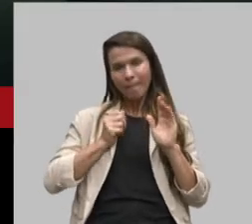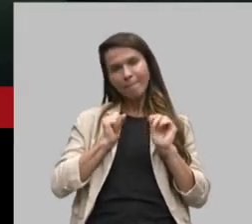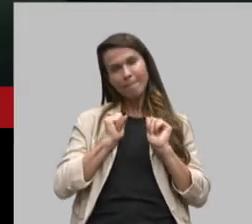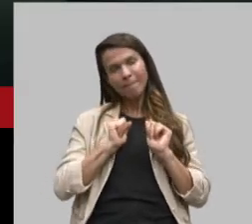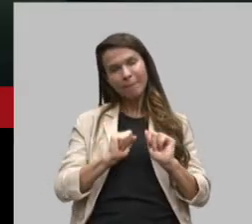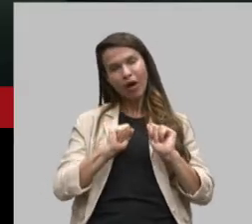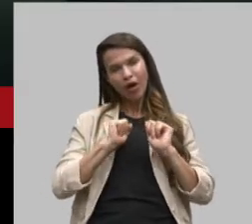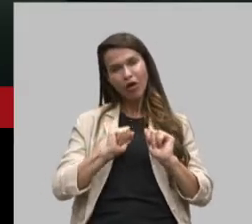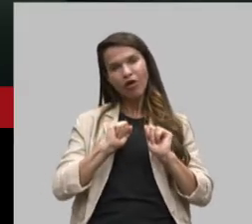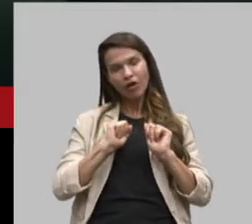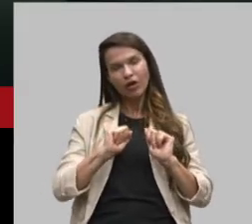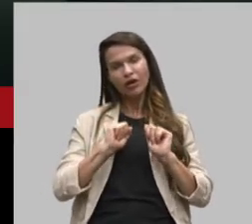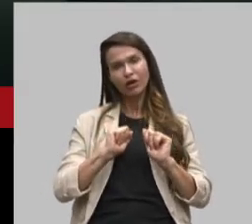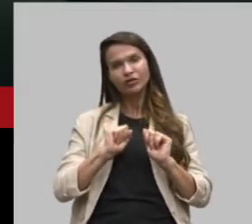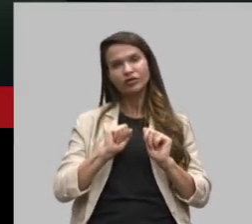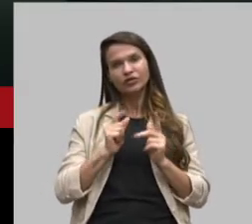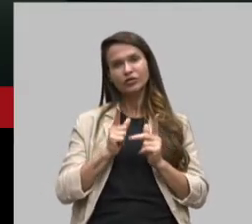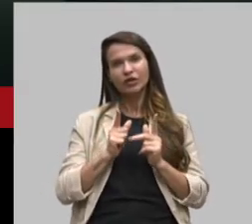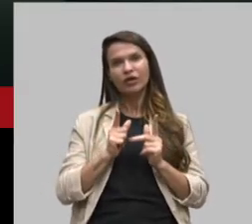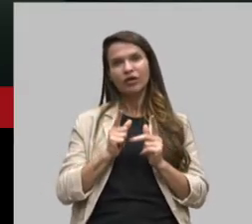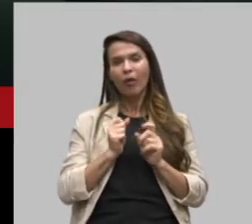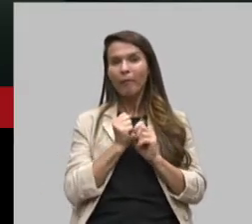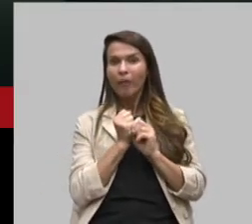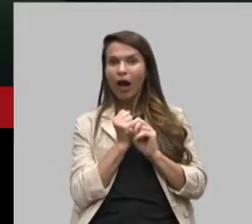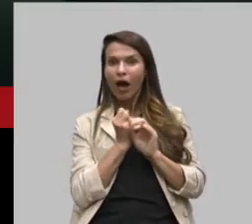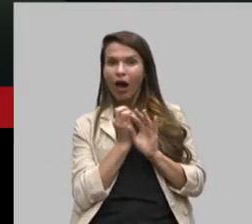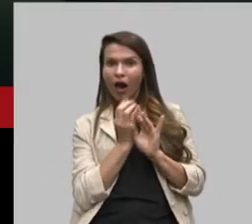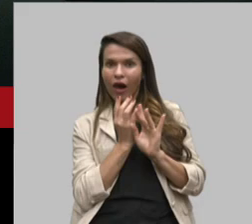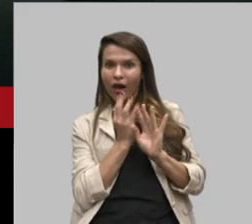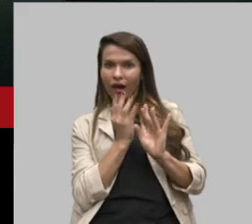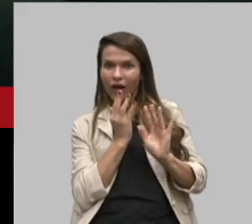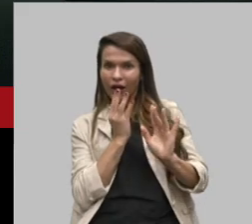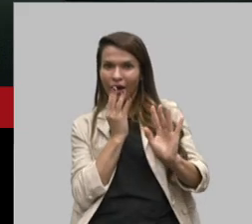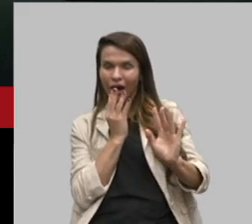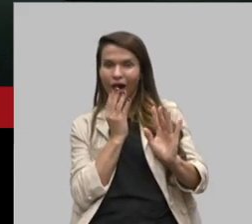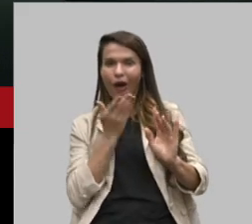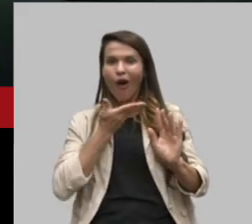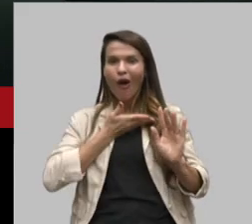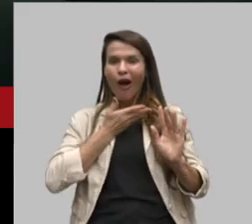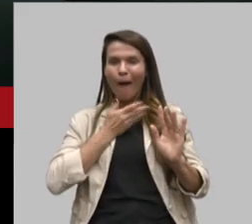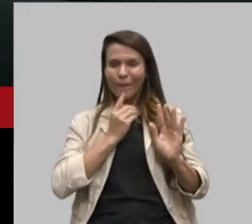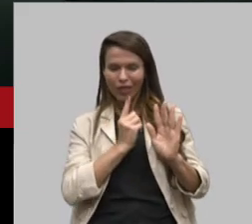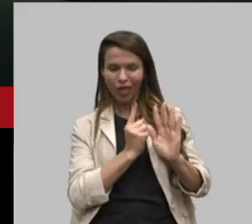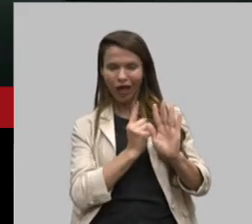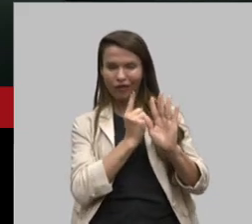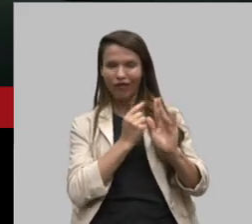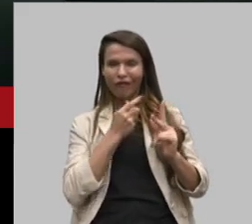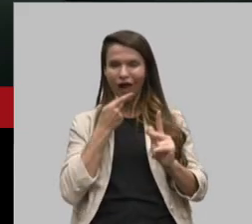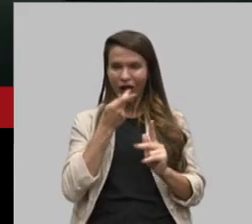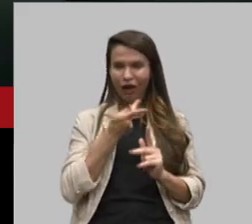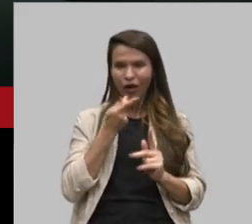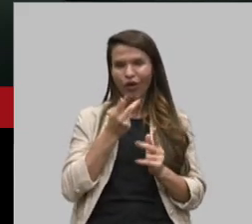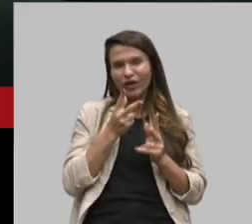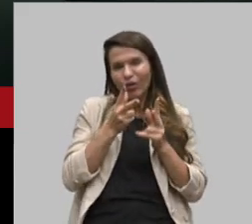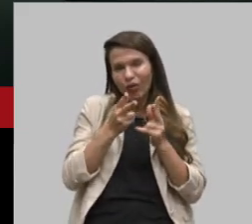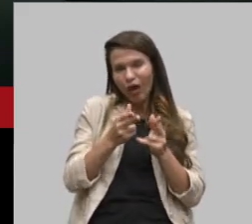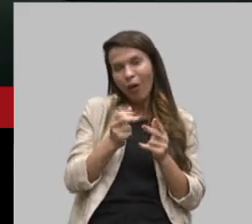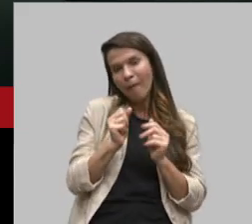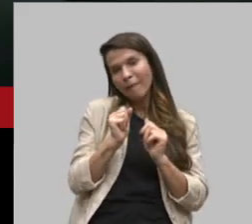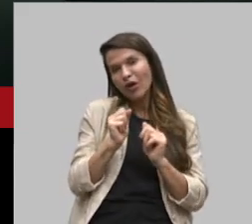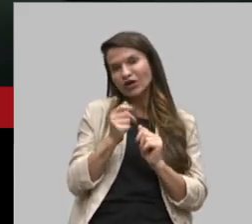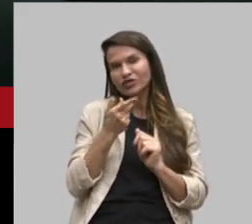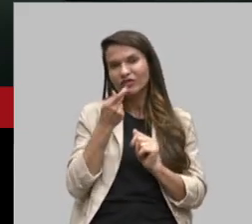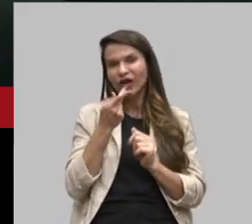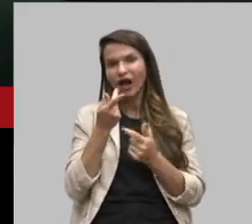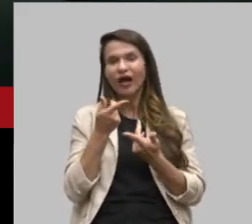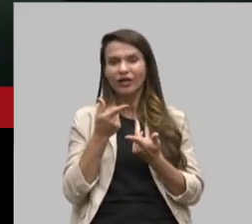só vamos supor você tá na fila E aí o colega da frente falou exatamente o que você iria falar você pode dizer que tá contemplado e